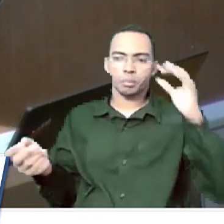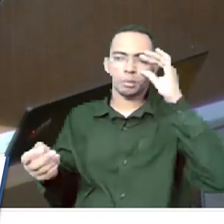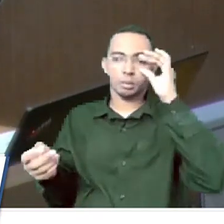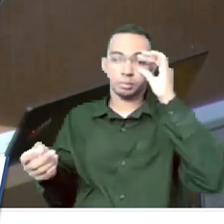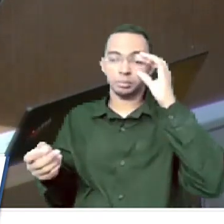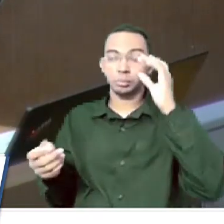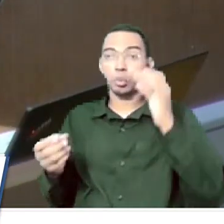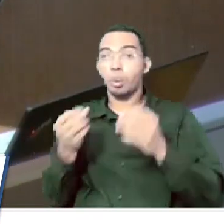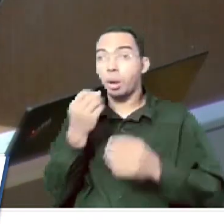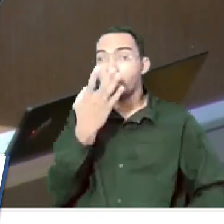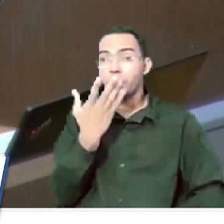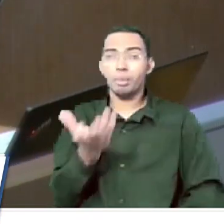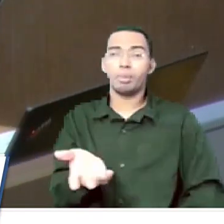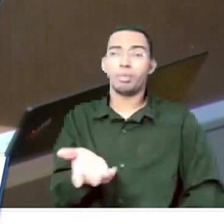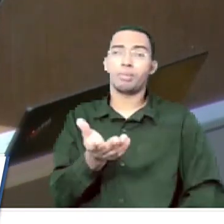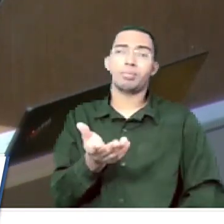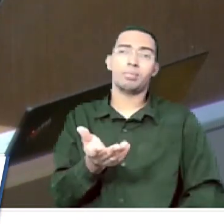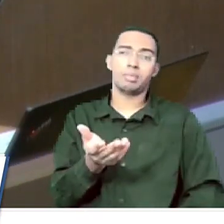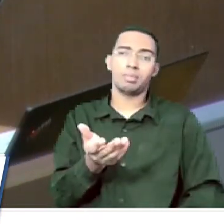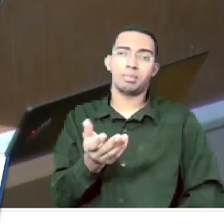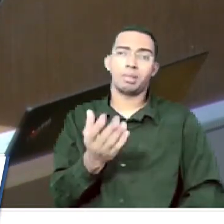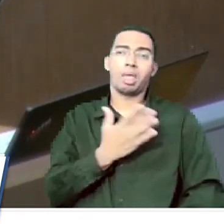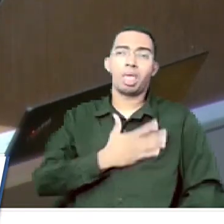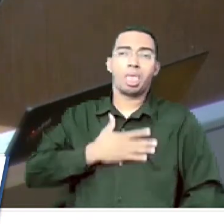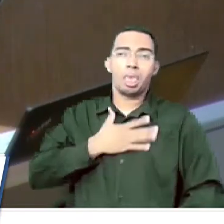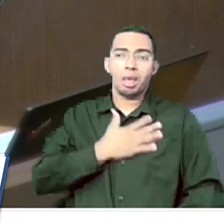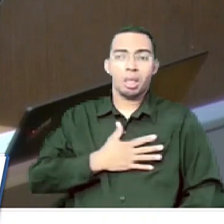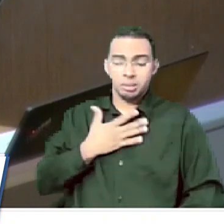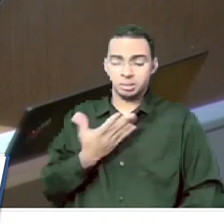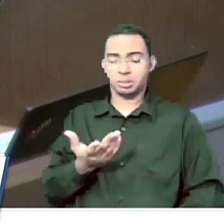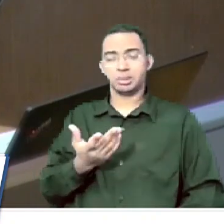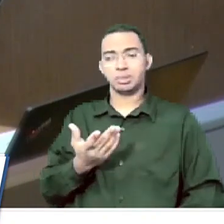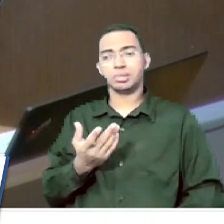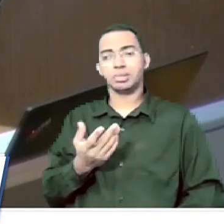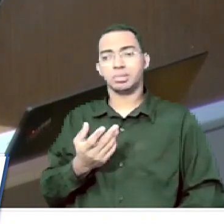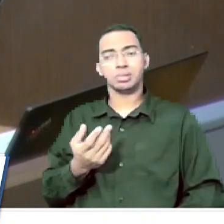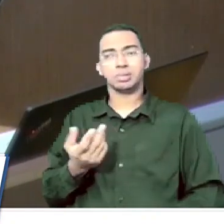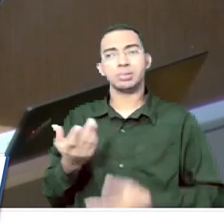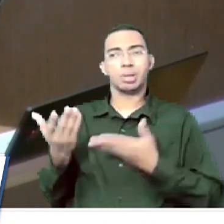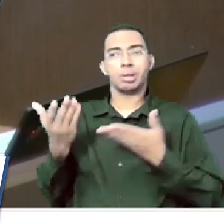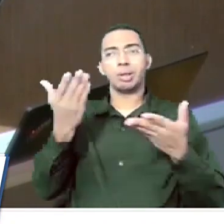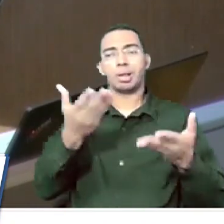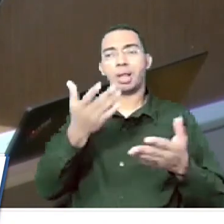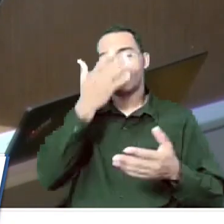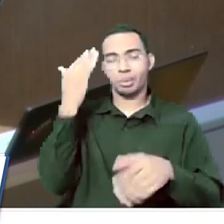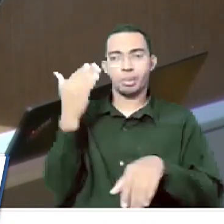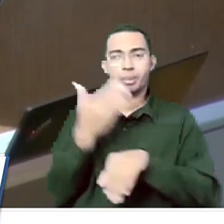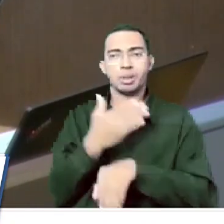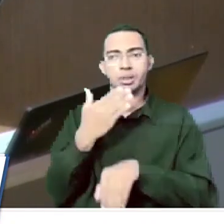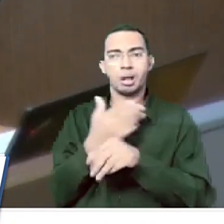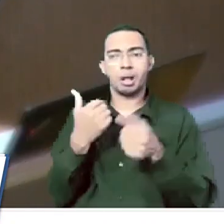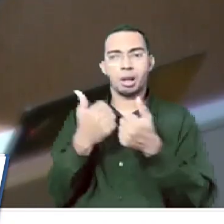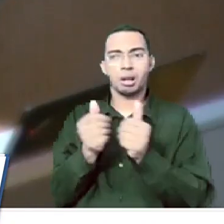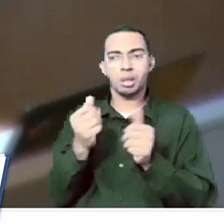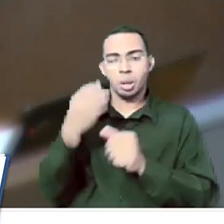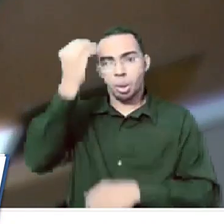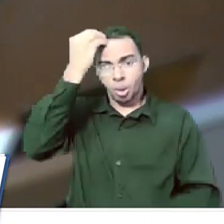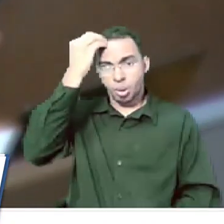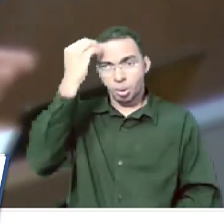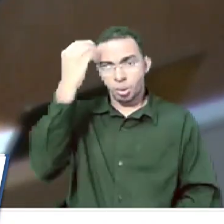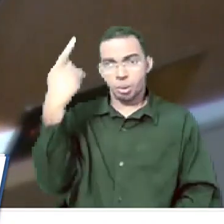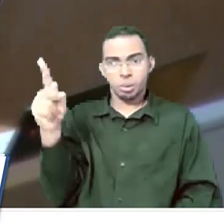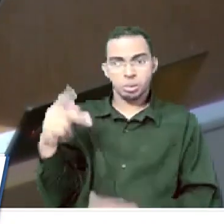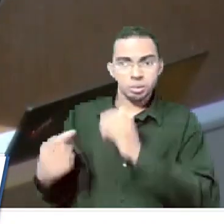saudável, não é aprazível e chamativo para as pessoas. Culpa da empresa São José?